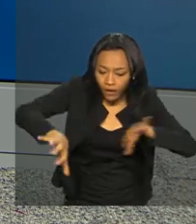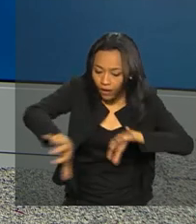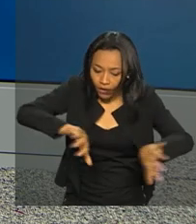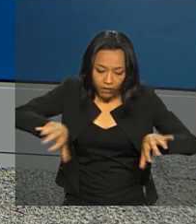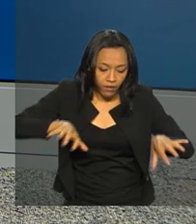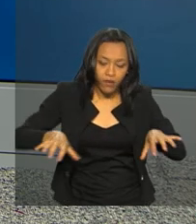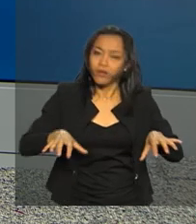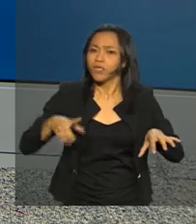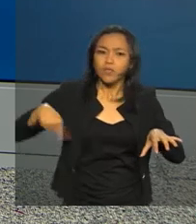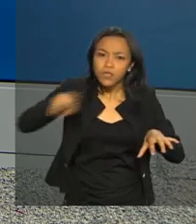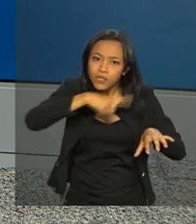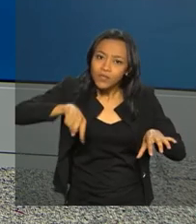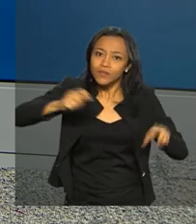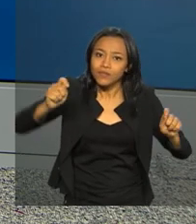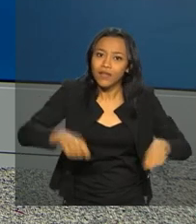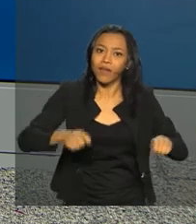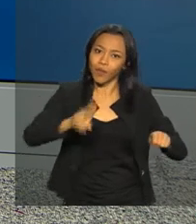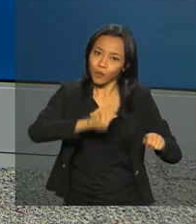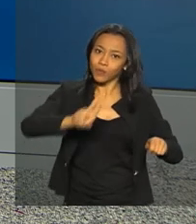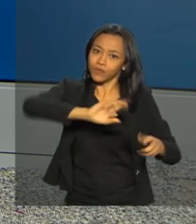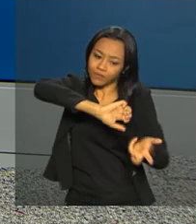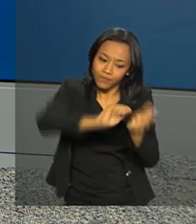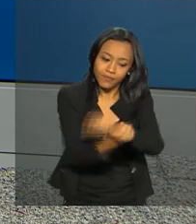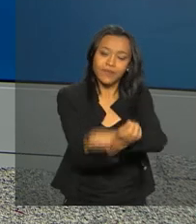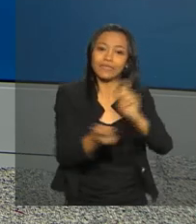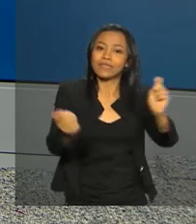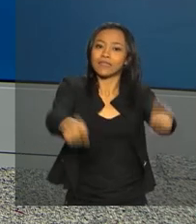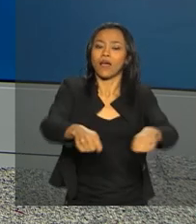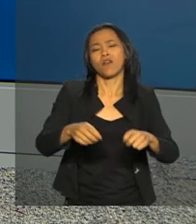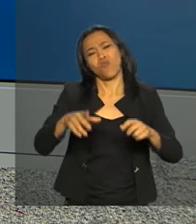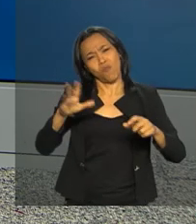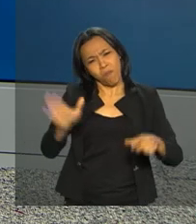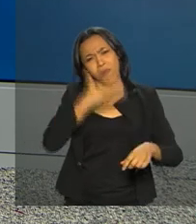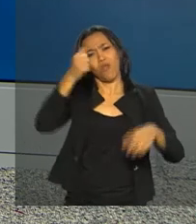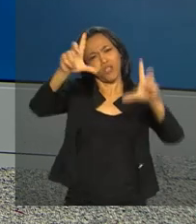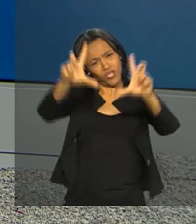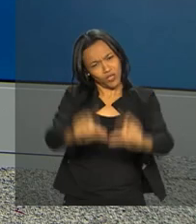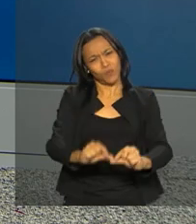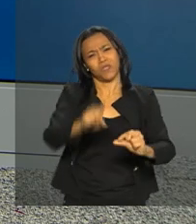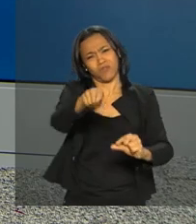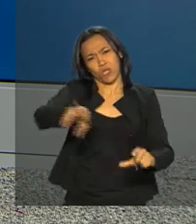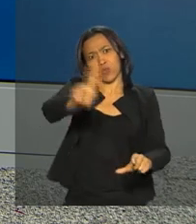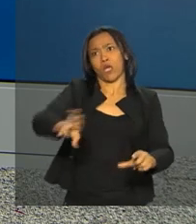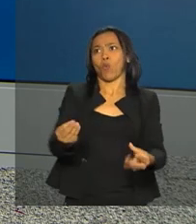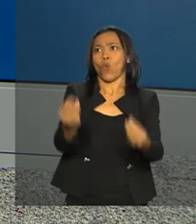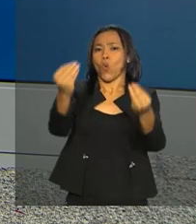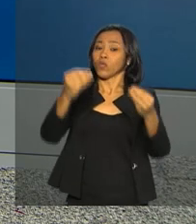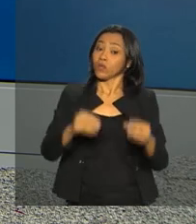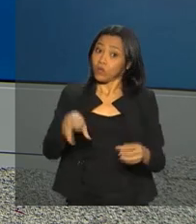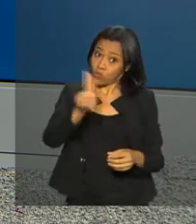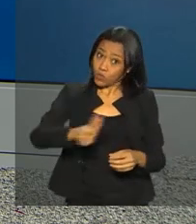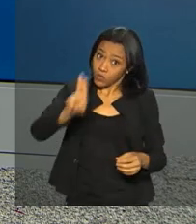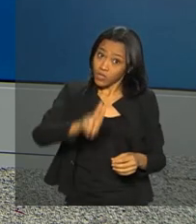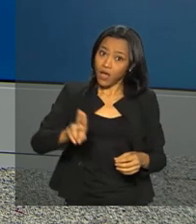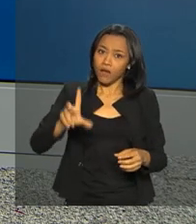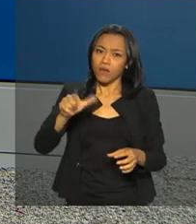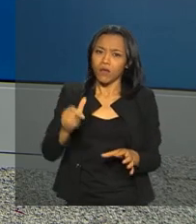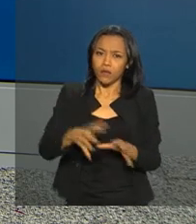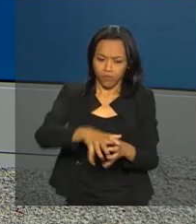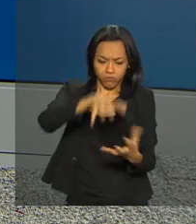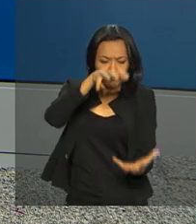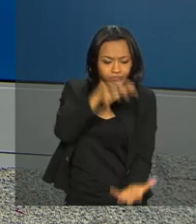materiais todos são recicláveis, mas o melhor mesmo é diminuir o consumo, né? Sempre que possível, optar por